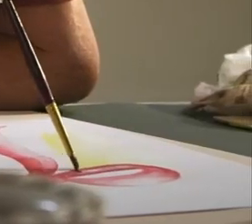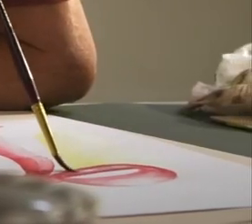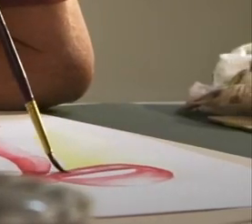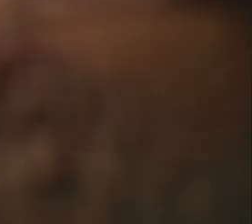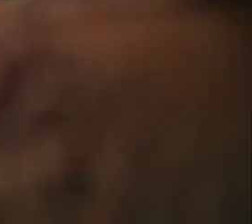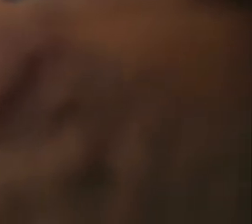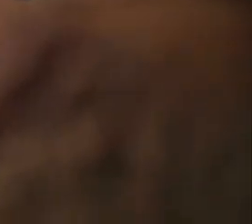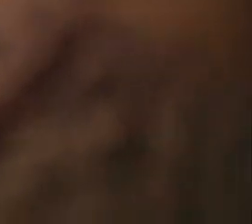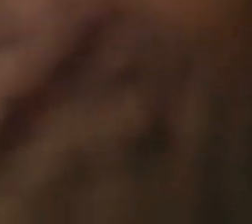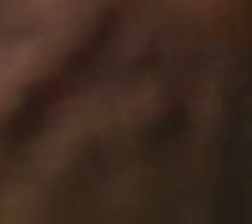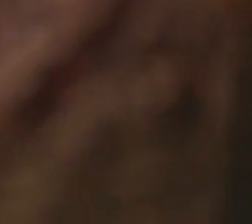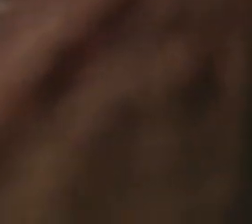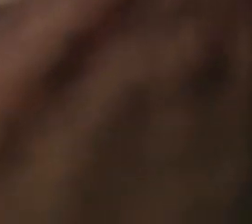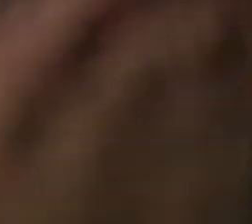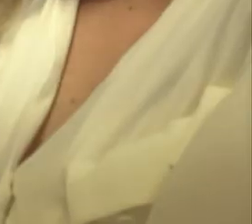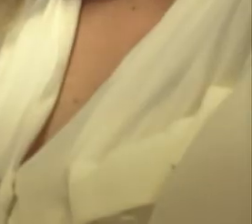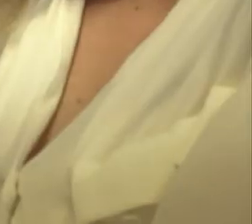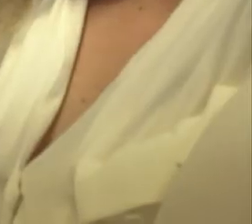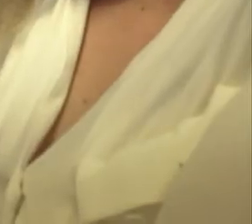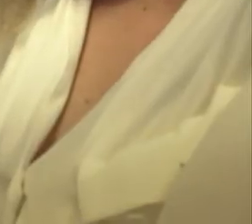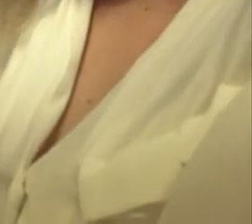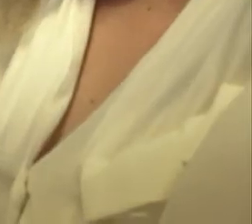de 60 anos.